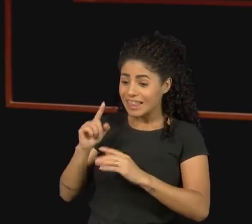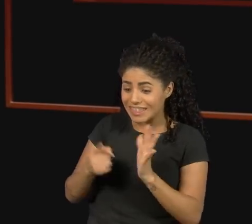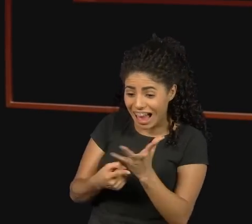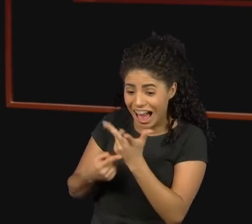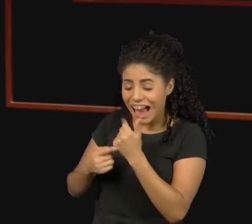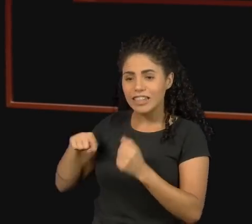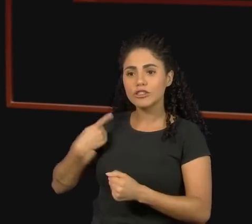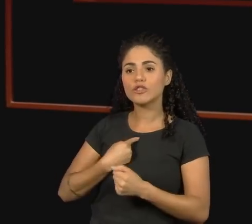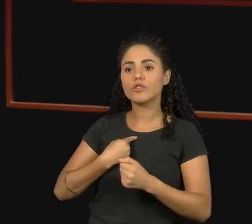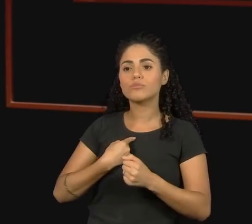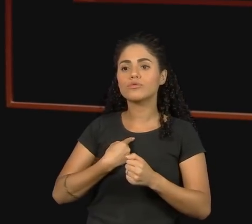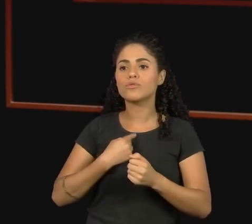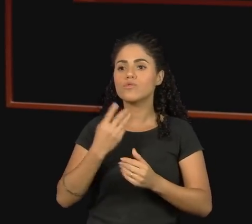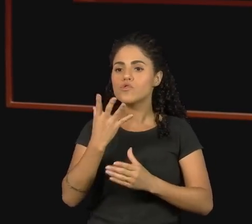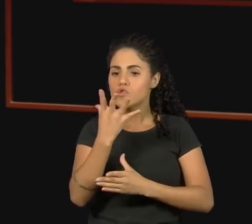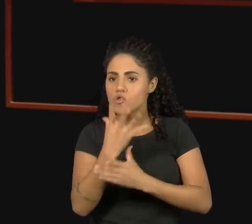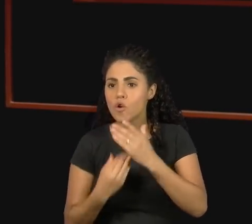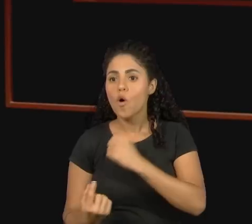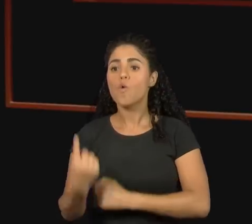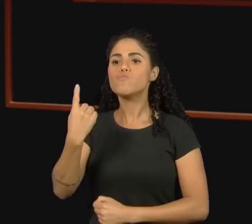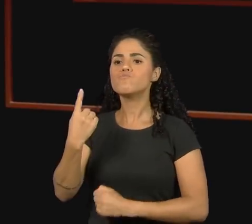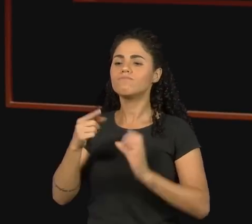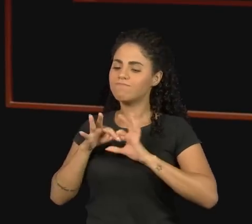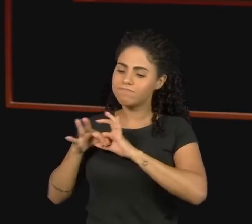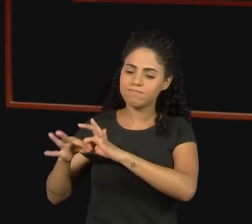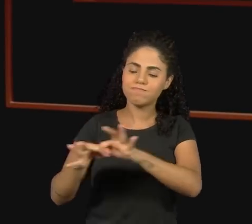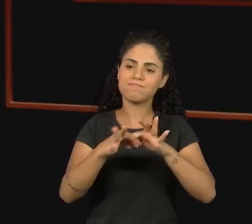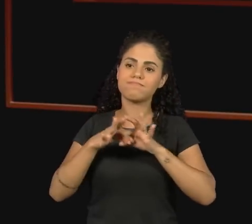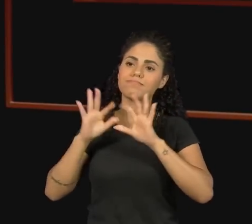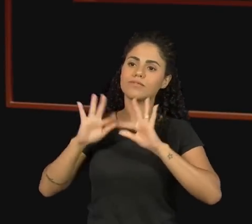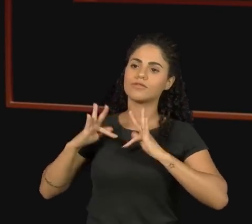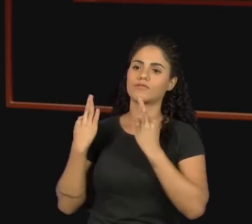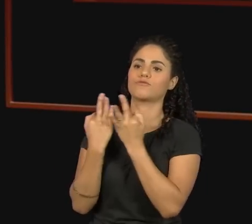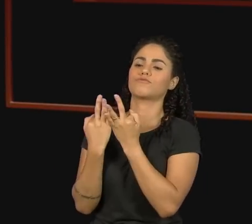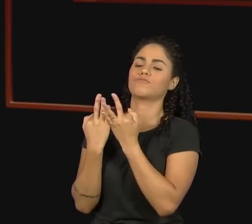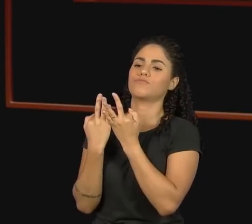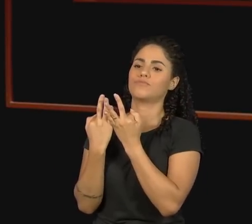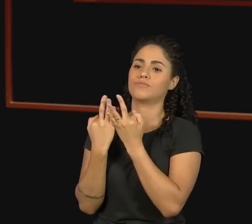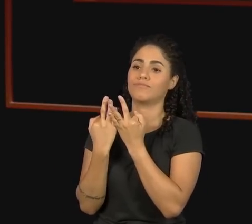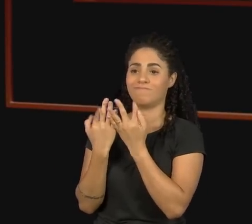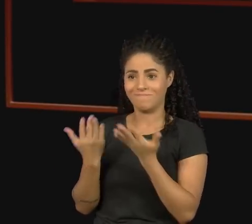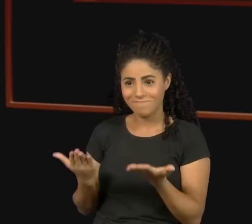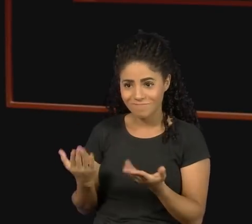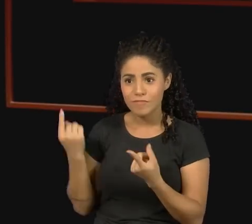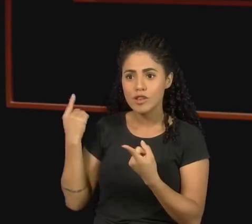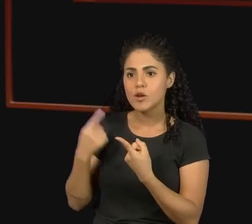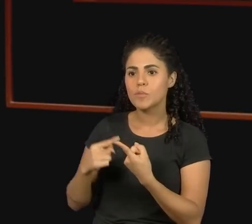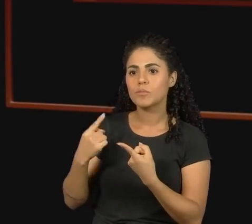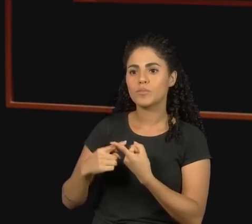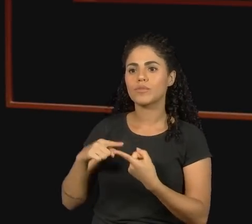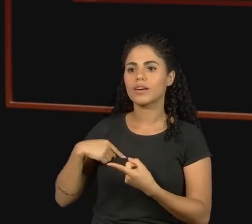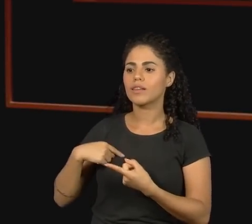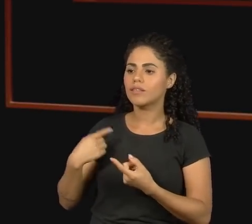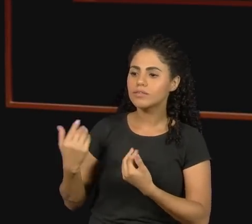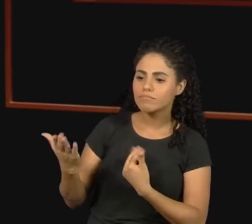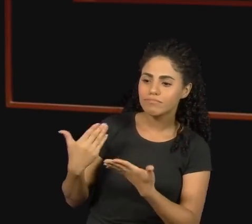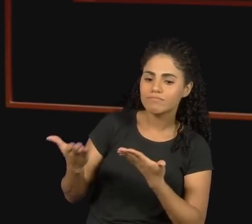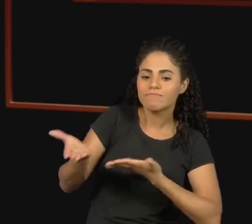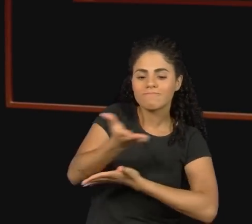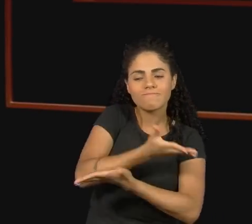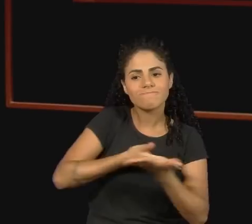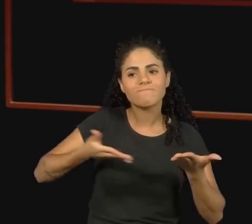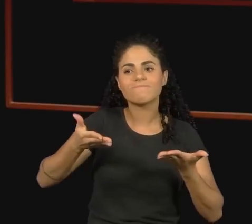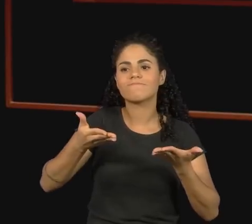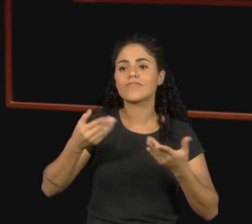gente se reconecta, a gente se reencontra, porque somos uns dos outros e precisamos